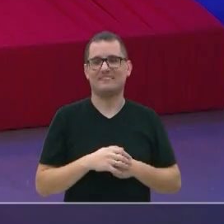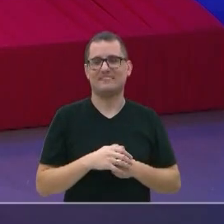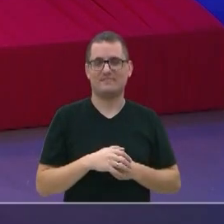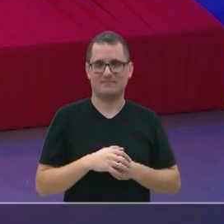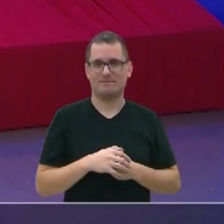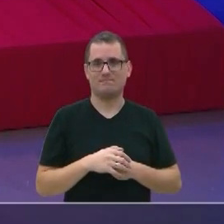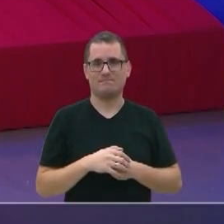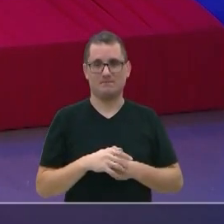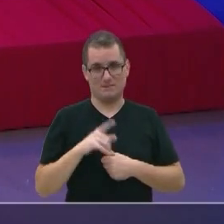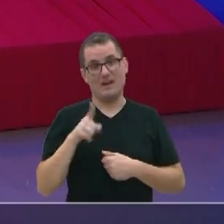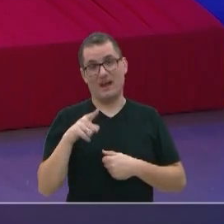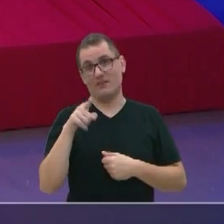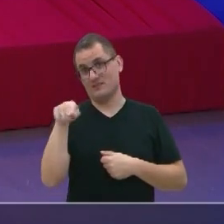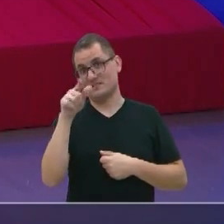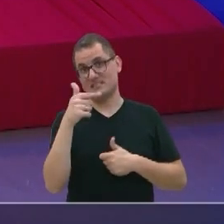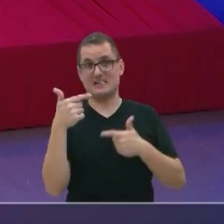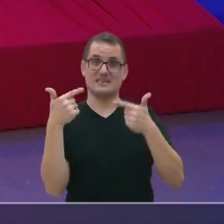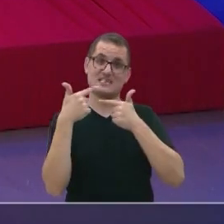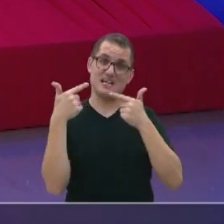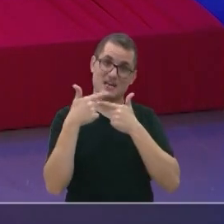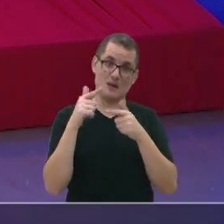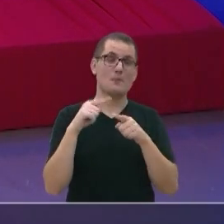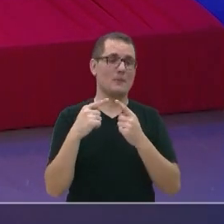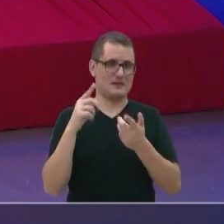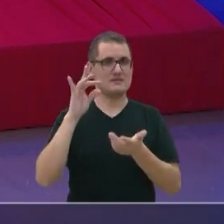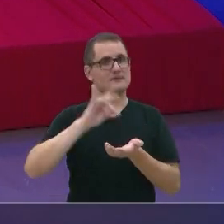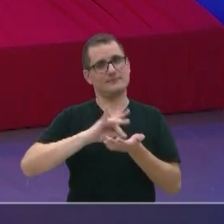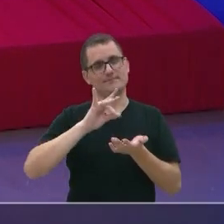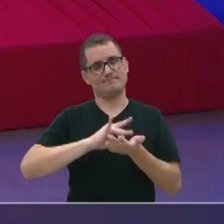É, vocês riem, mas é verdade, né?